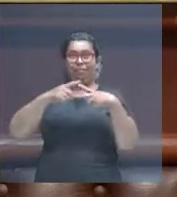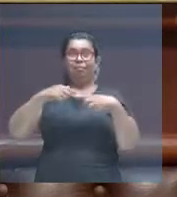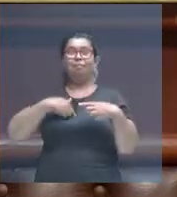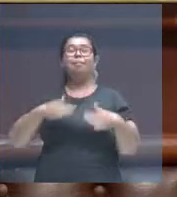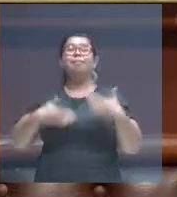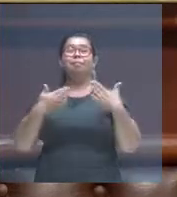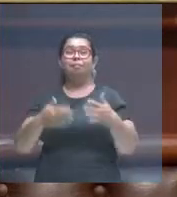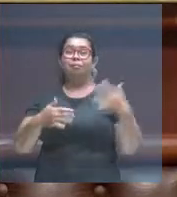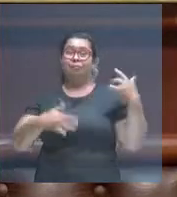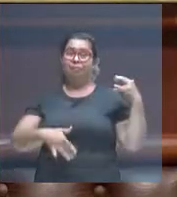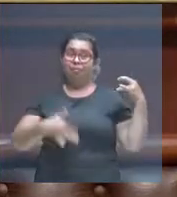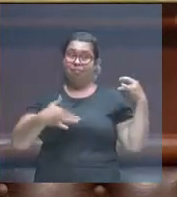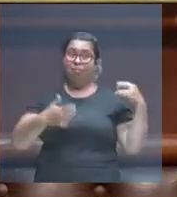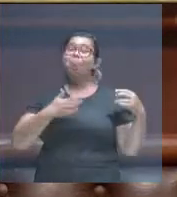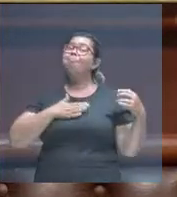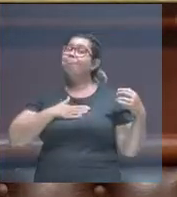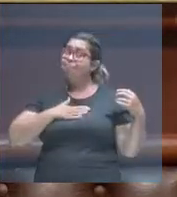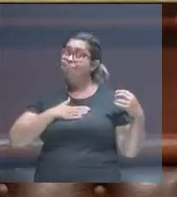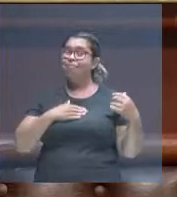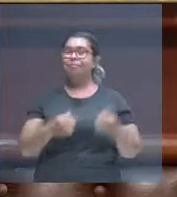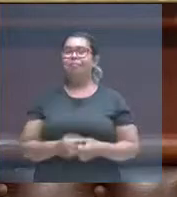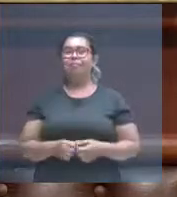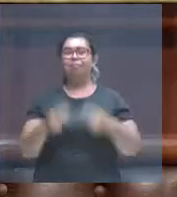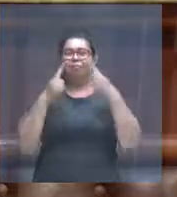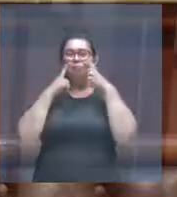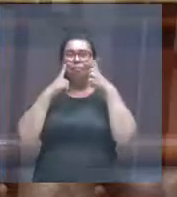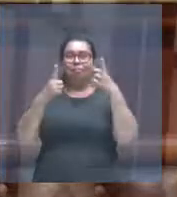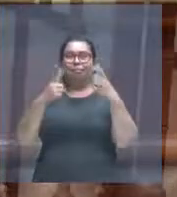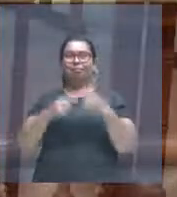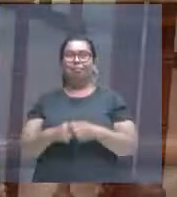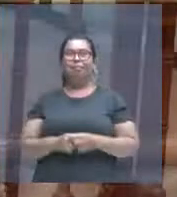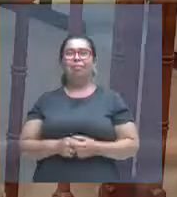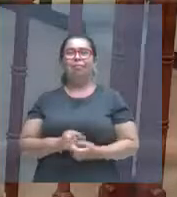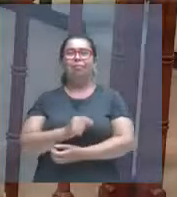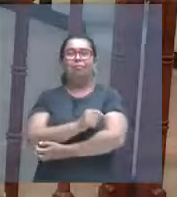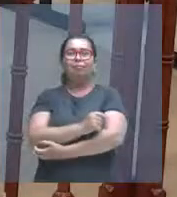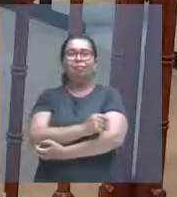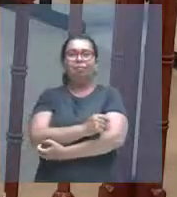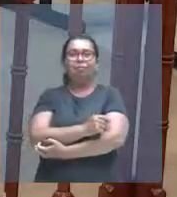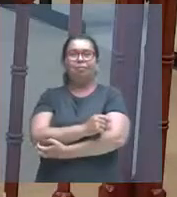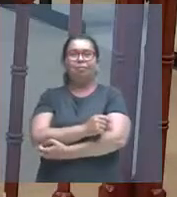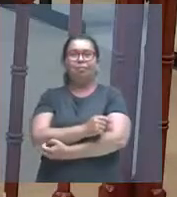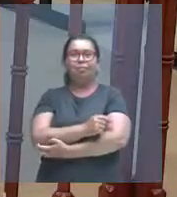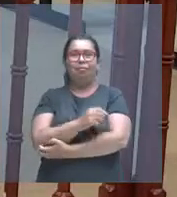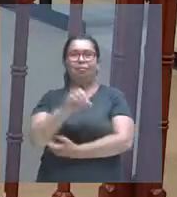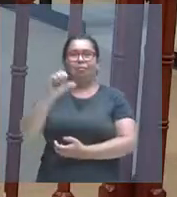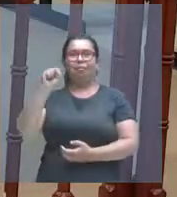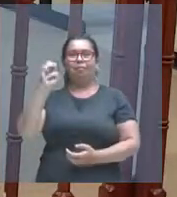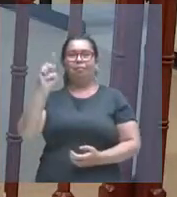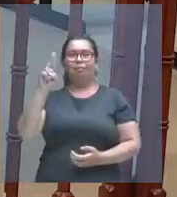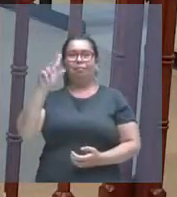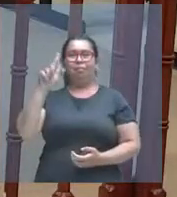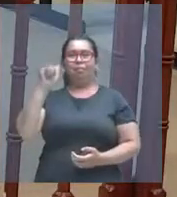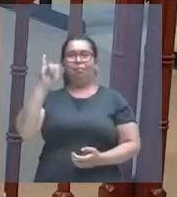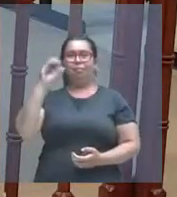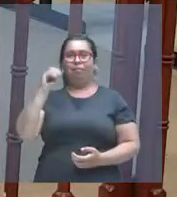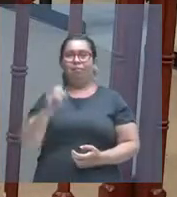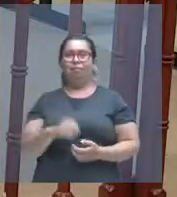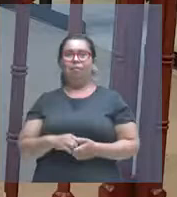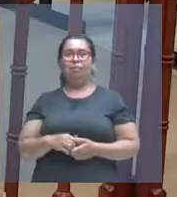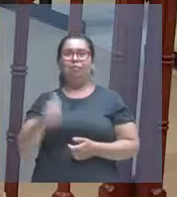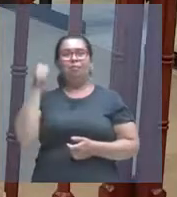foi meu. Então, eu vejo aí esse menino, o Sérgio, essa moça, a